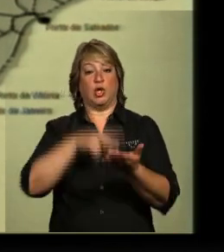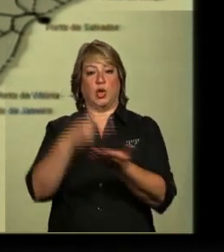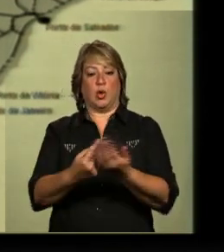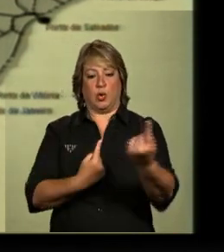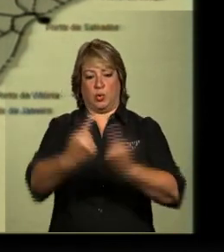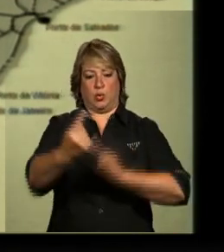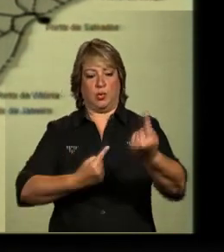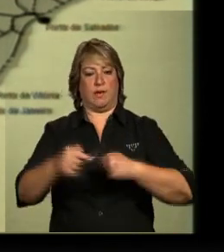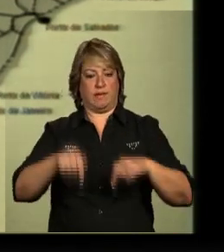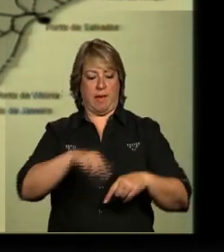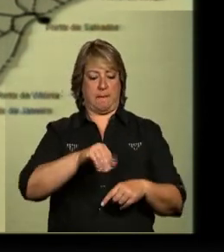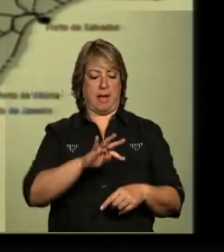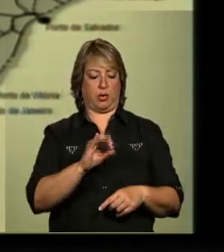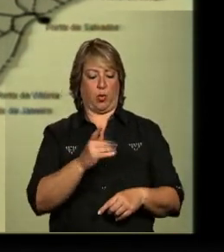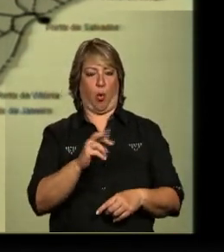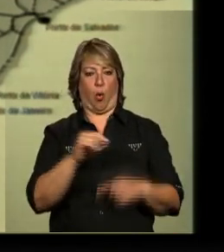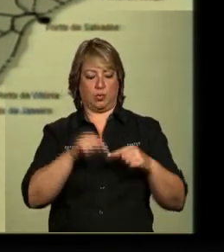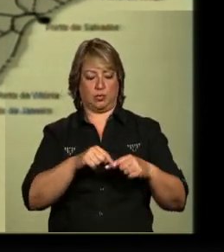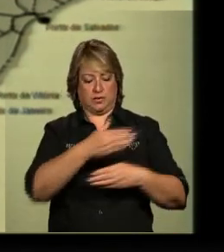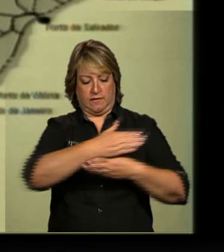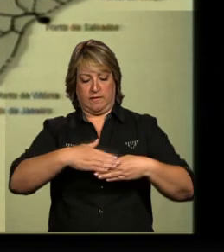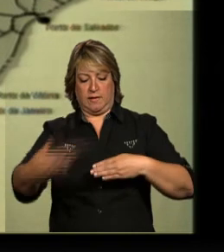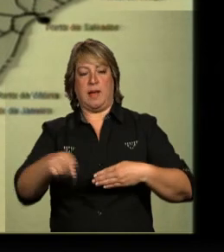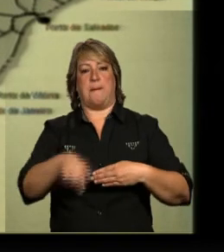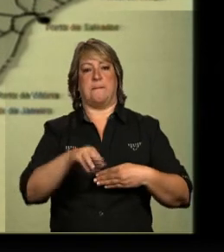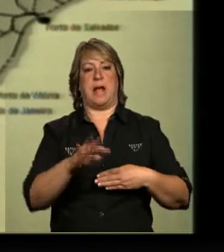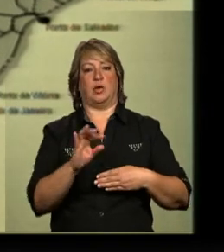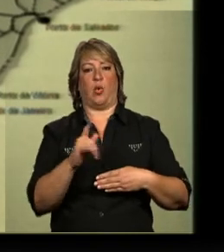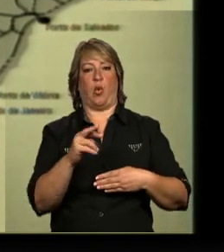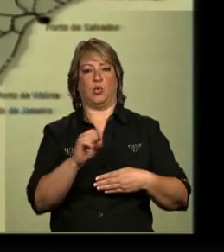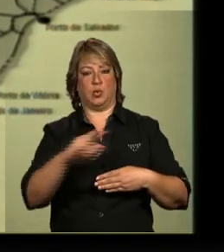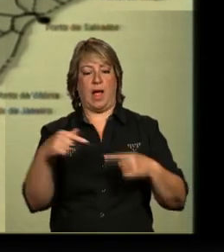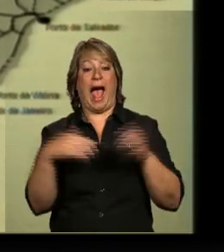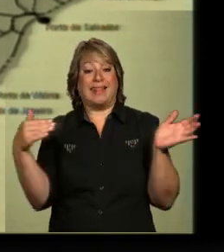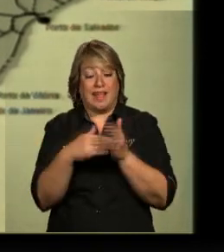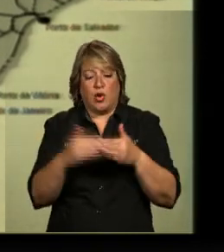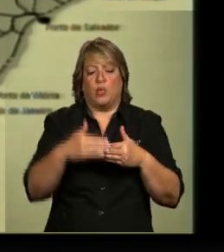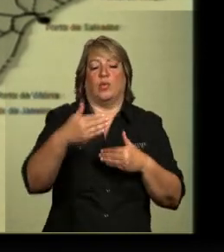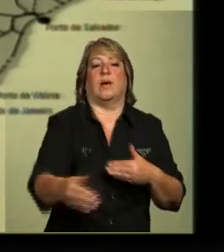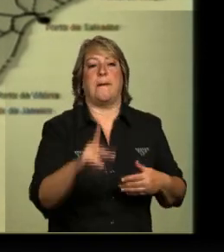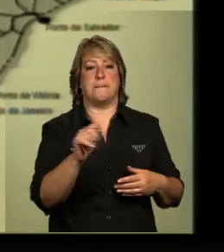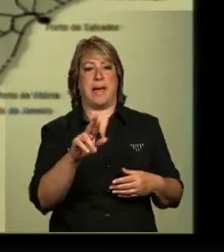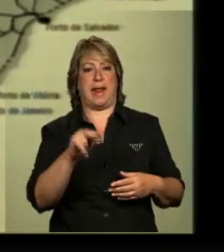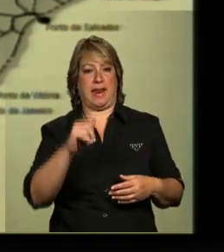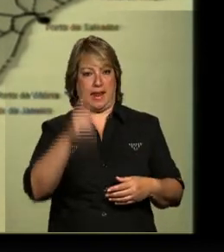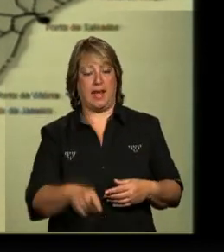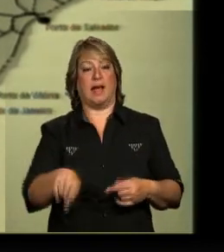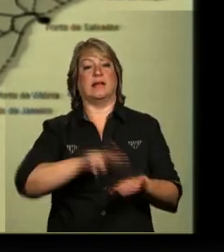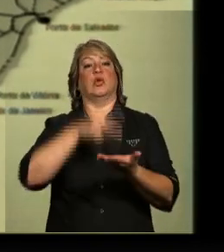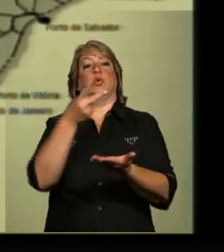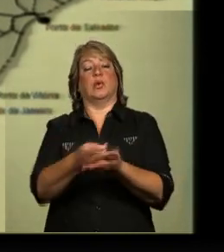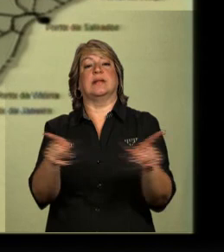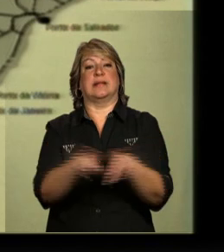vai entre a divisa do Mato Grosso e do Mato Grosso do Sul até a fronteira com Paraná assim como a duplica a